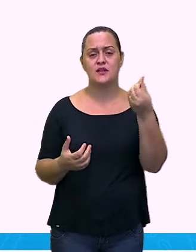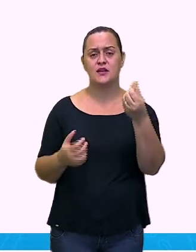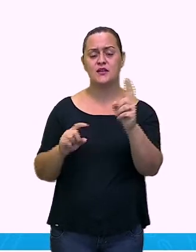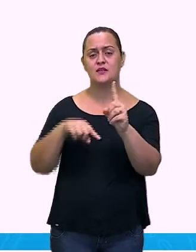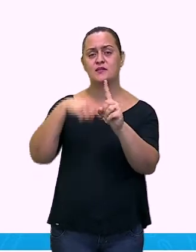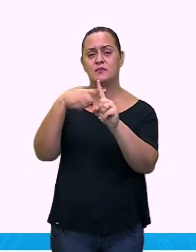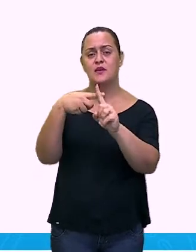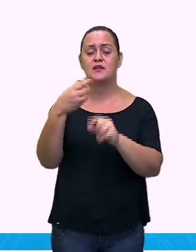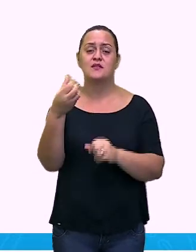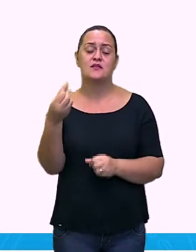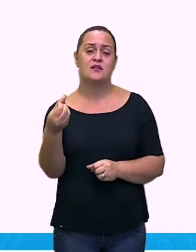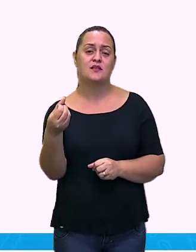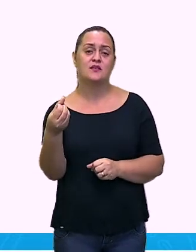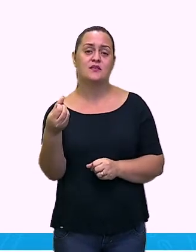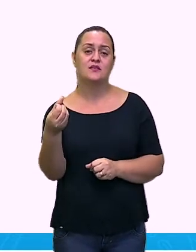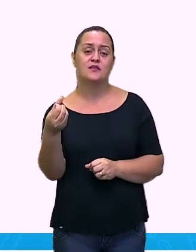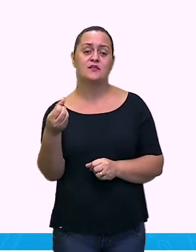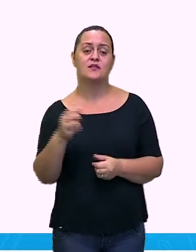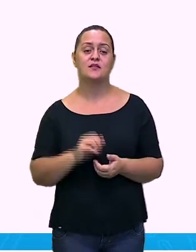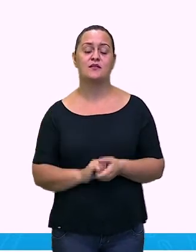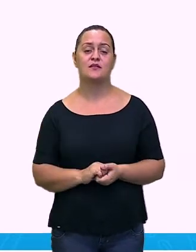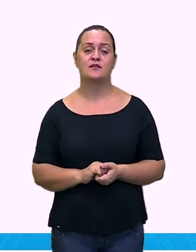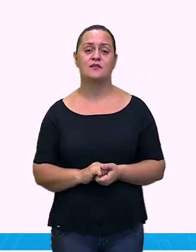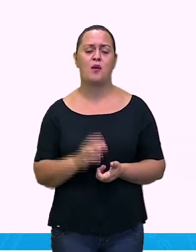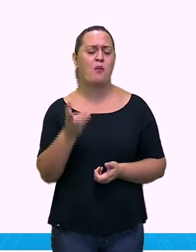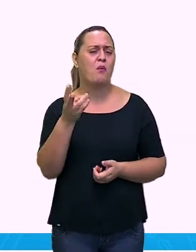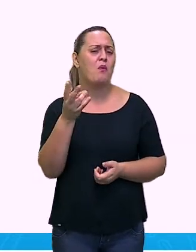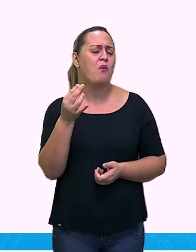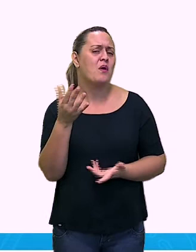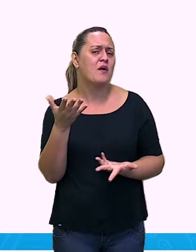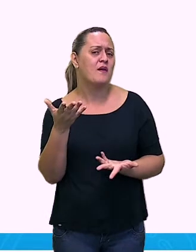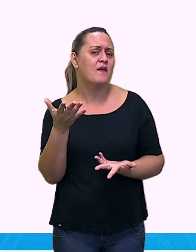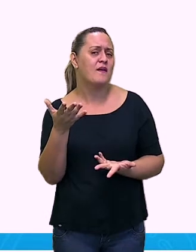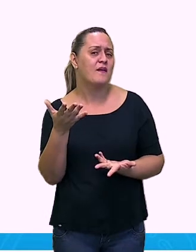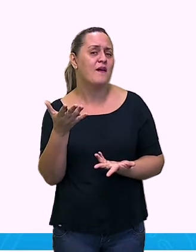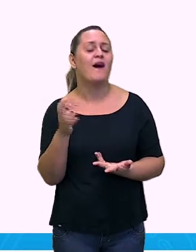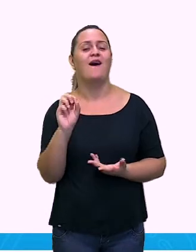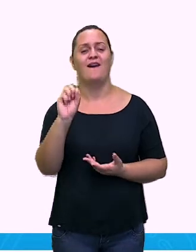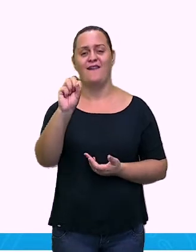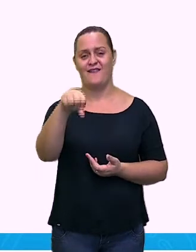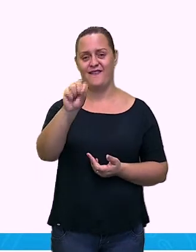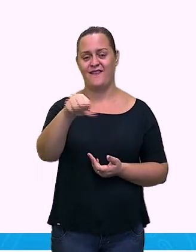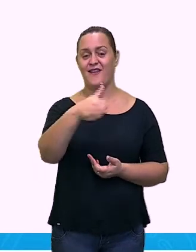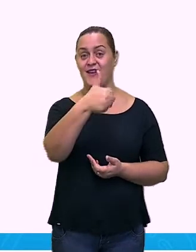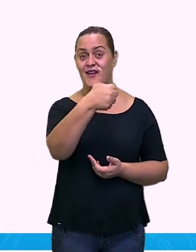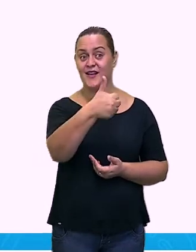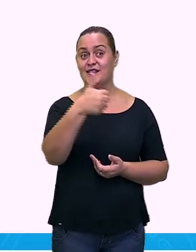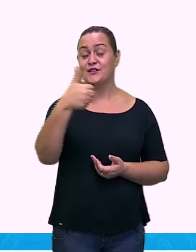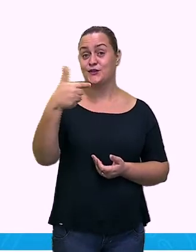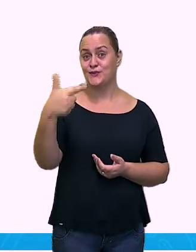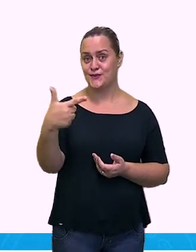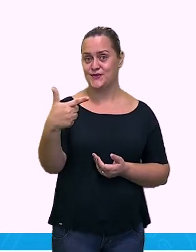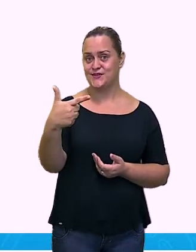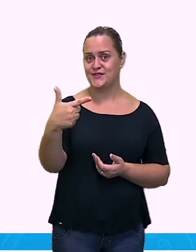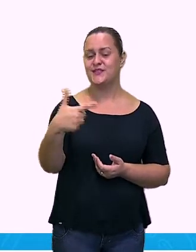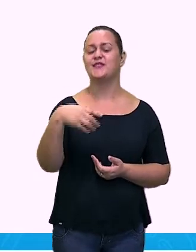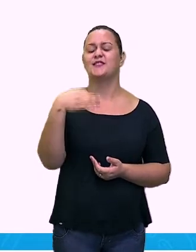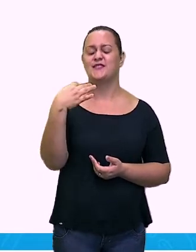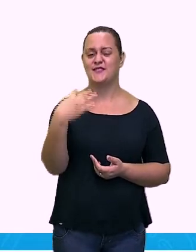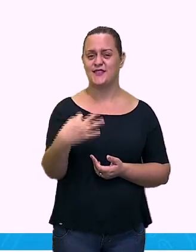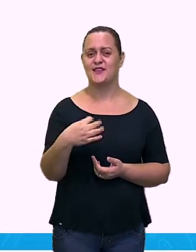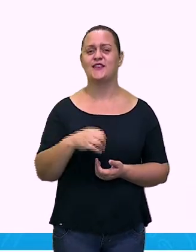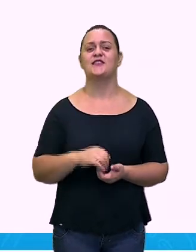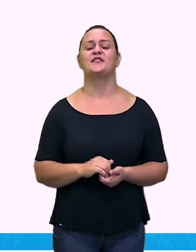mas 6 o quanto que dá isso aí eu 12